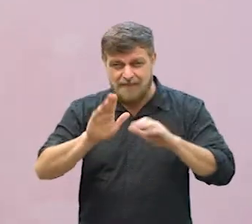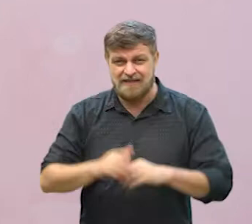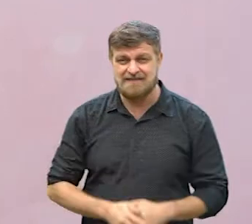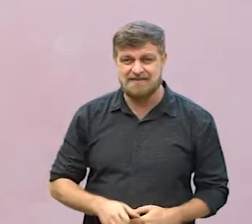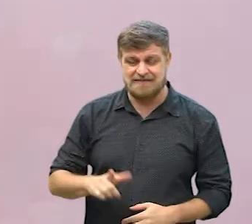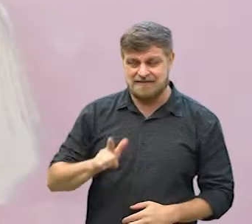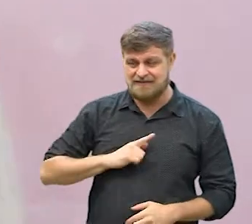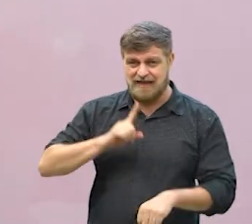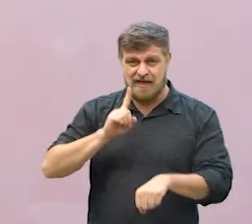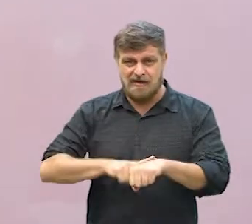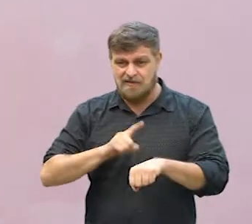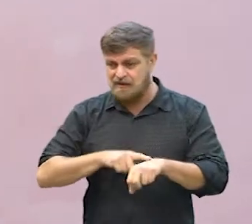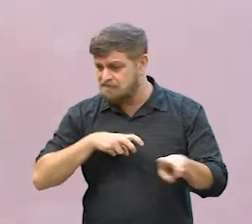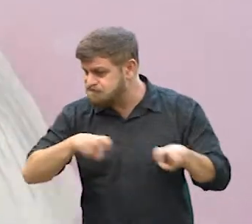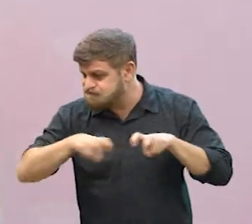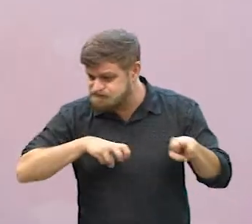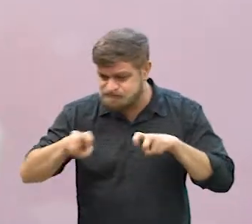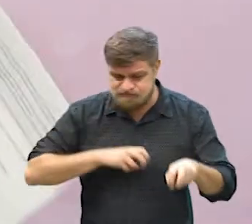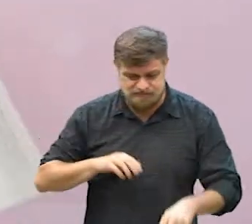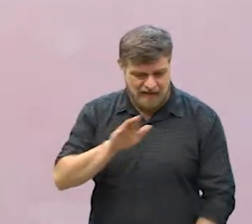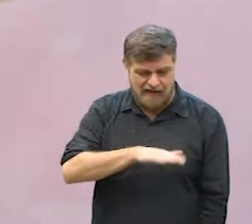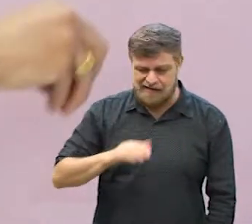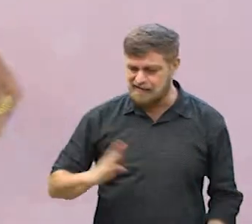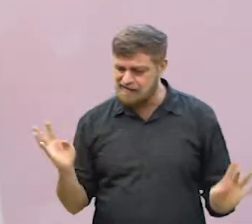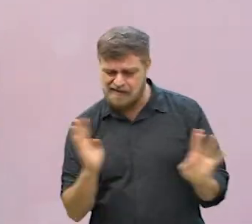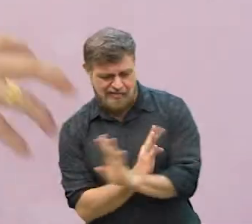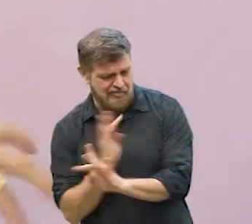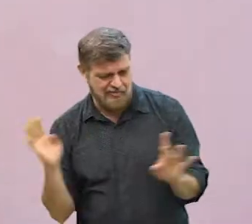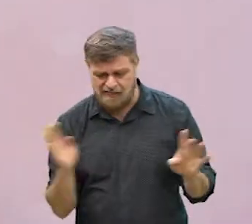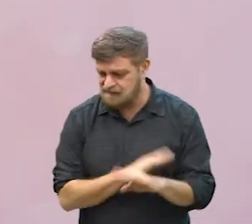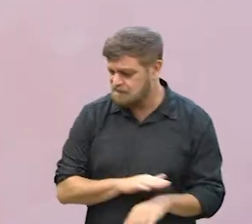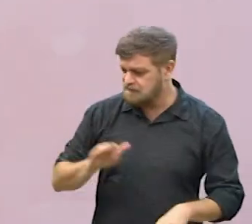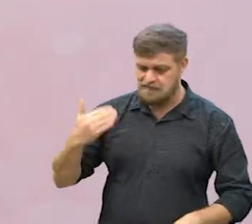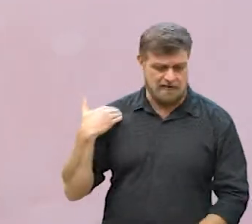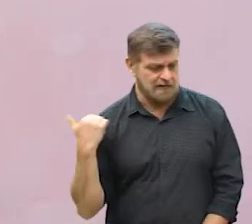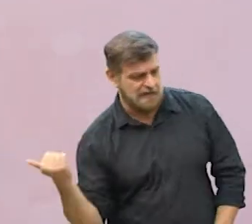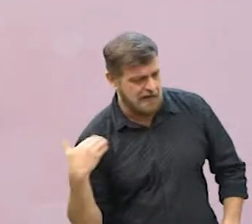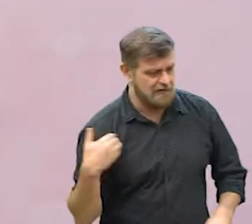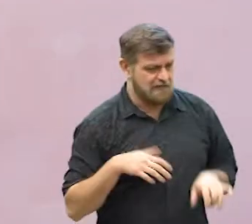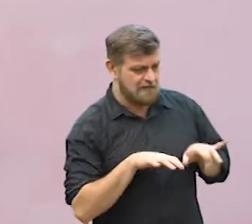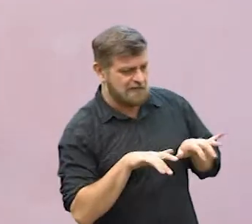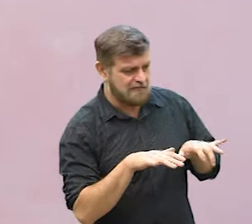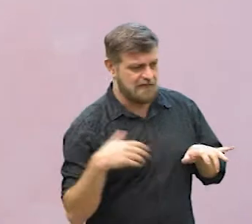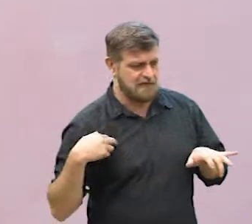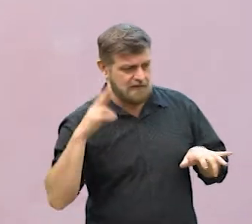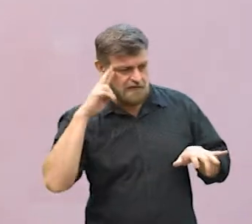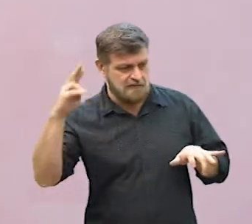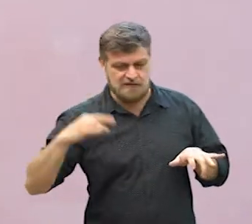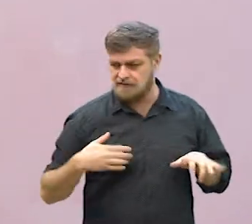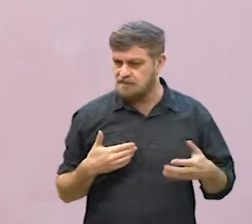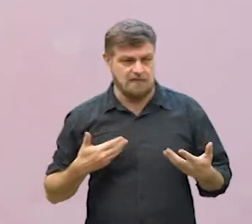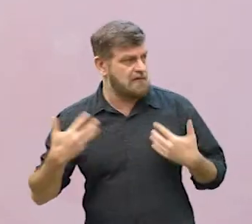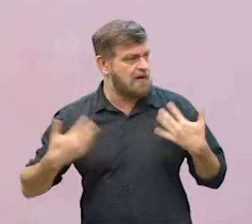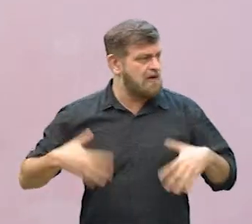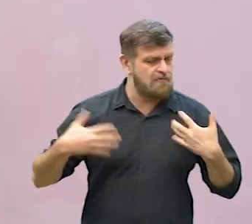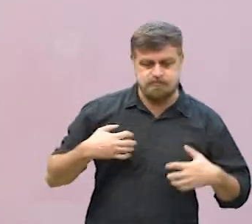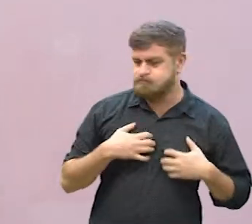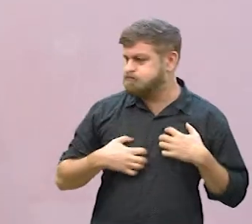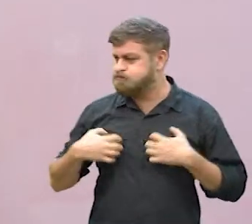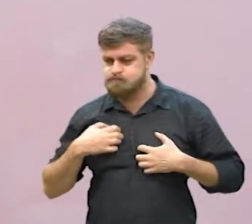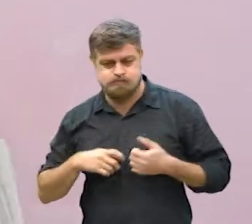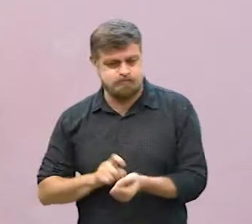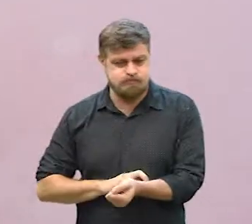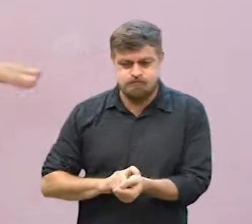mas naquelas horas de tensão, como você disse, a criança está ali chamando o tempo todo, eu estou no home office, o meu chefe está falando comigo,